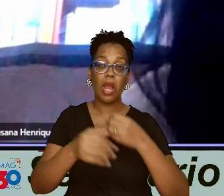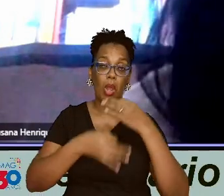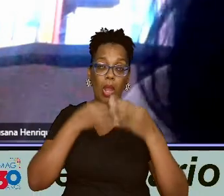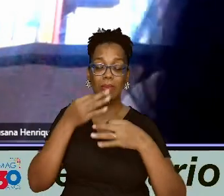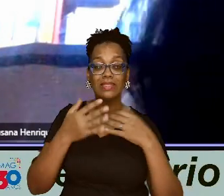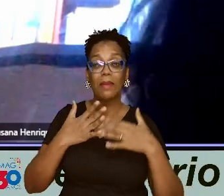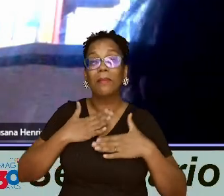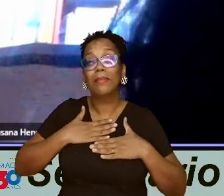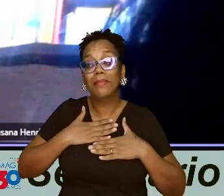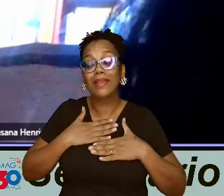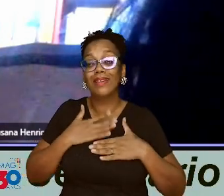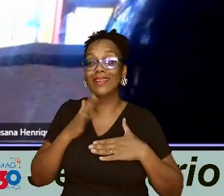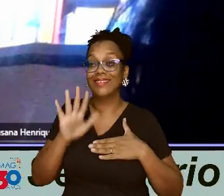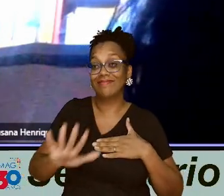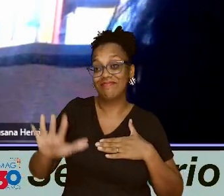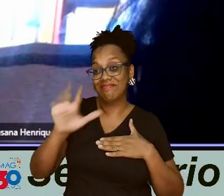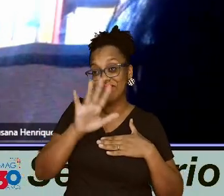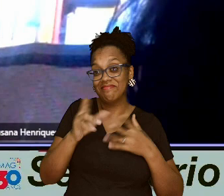foi a minha impressão, assim.